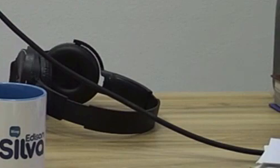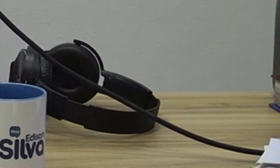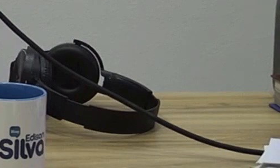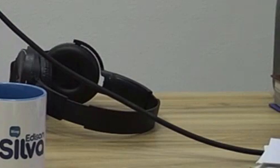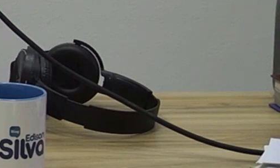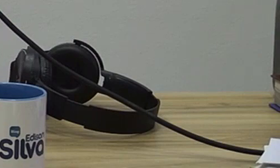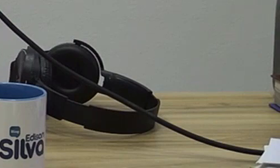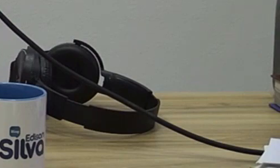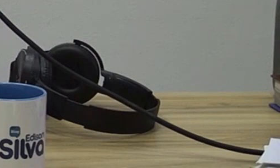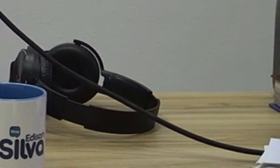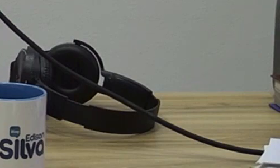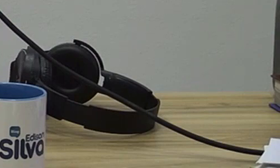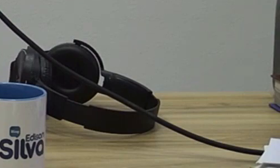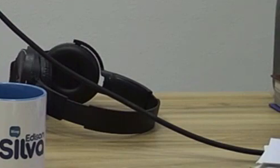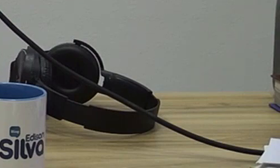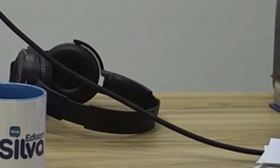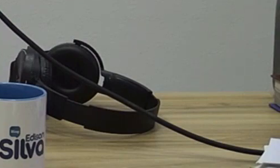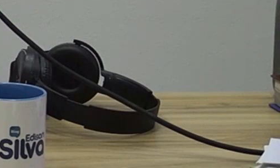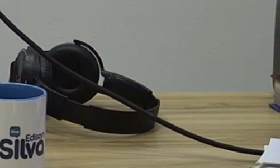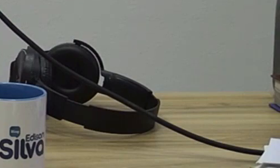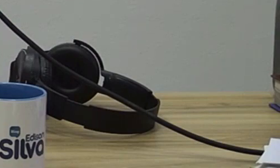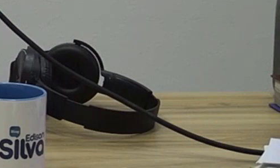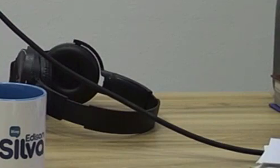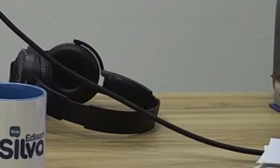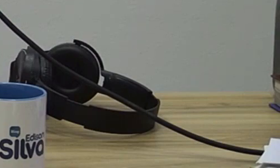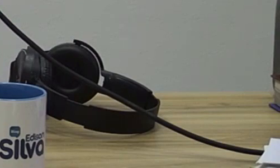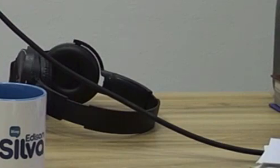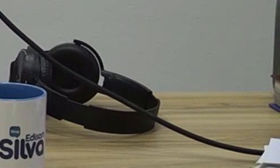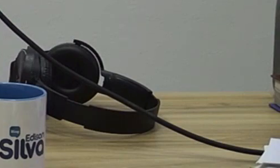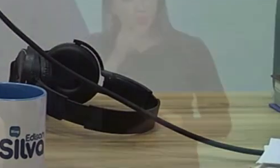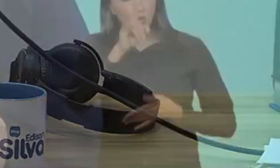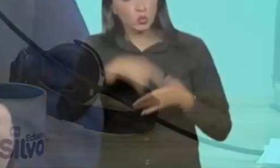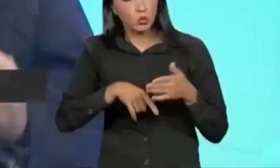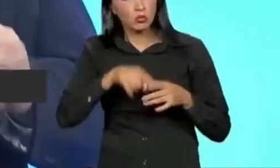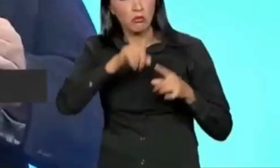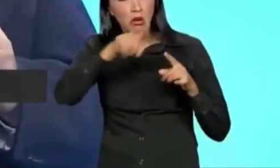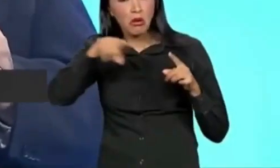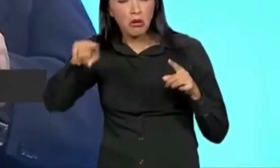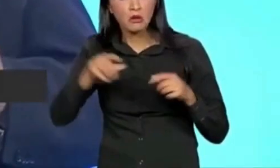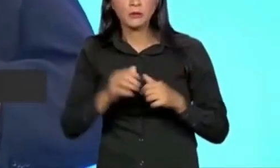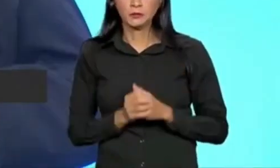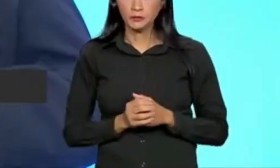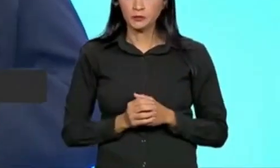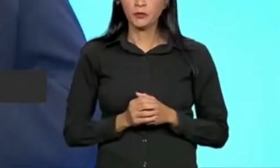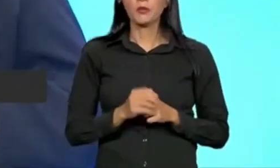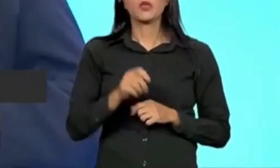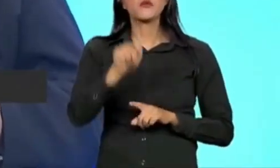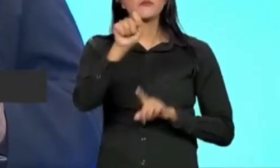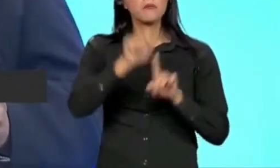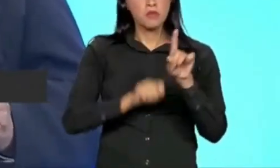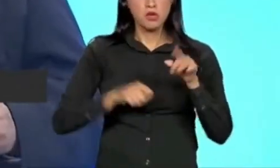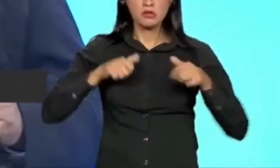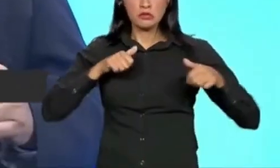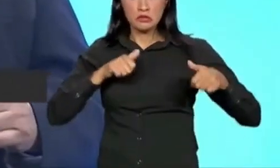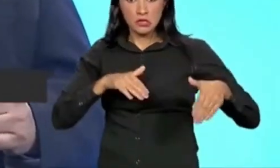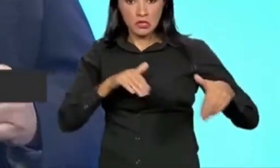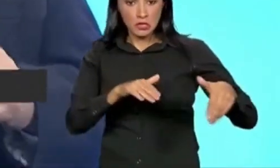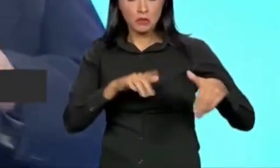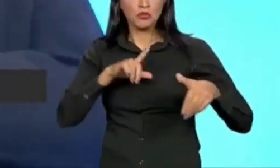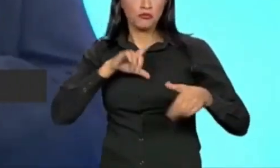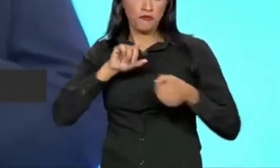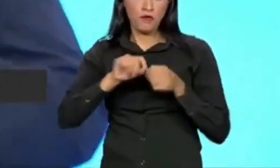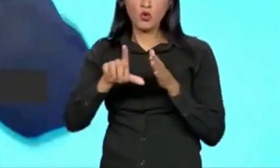pelo ministro Flávio Dino. Vamos ouvi-lo. No mês de setembro, foi